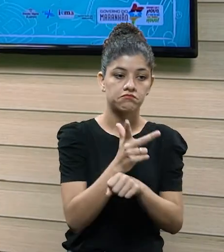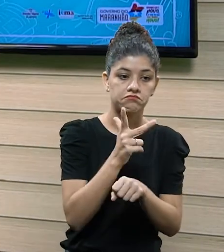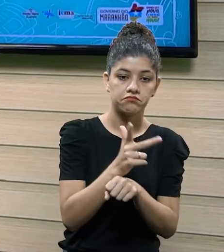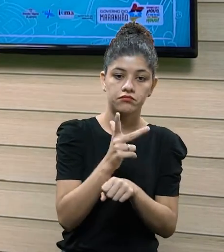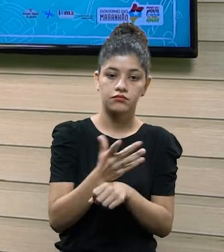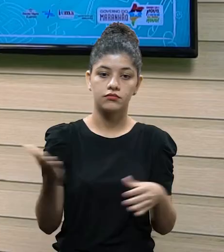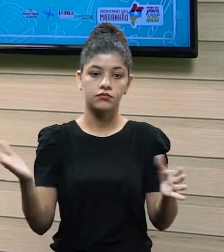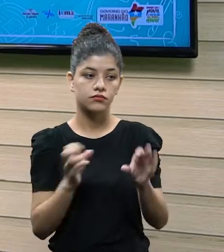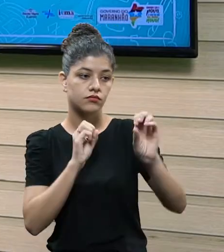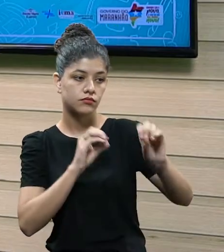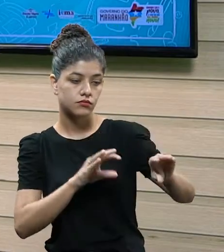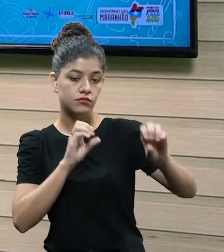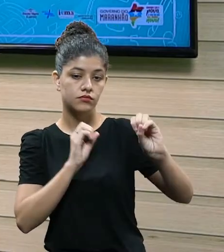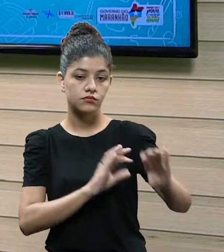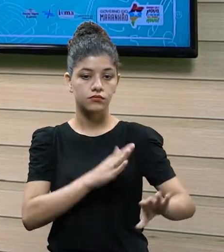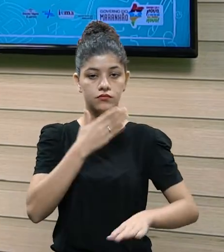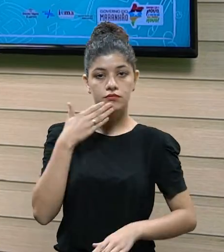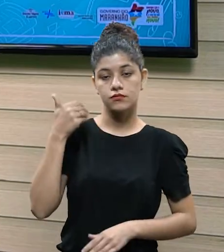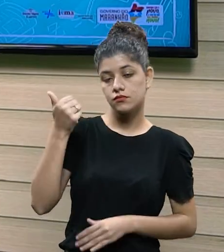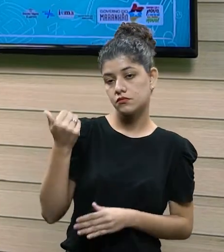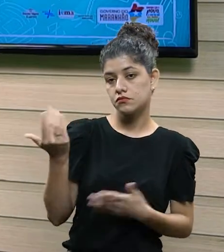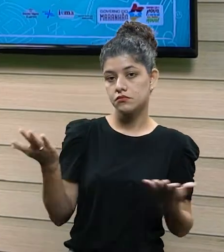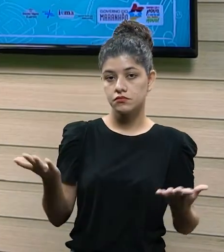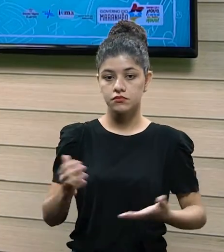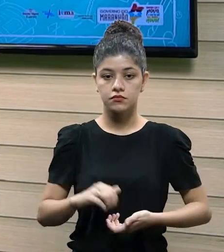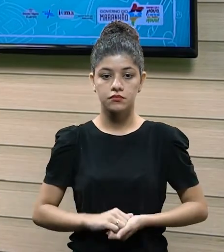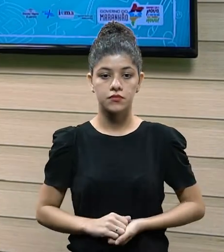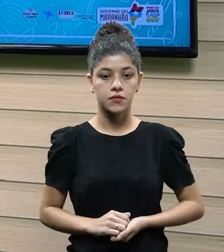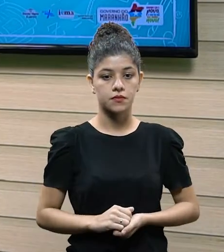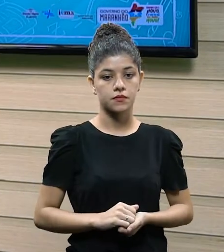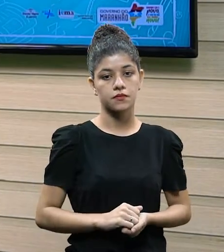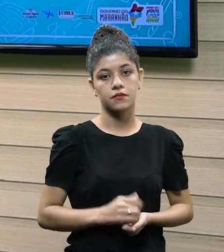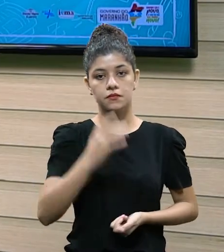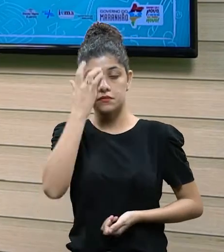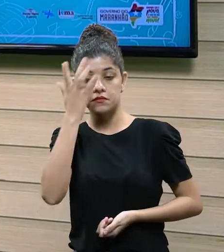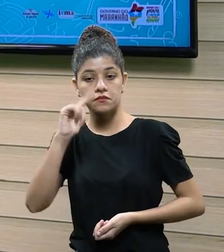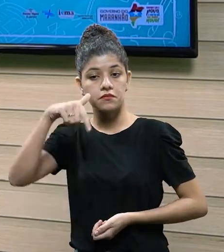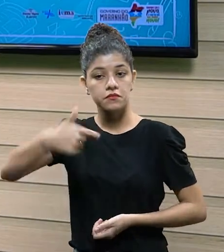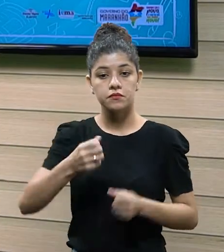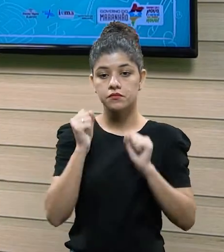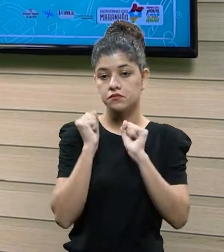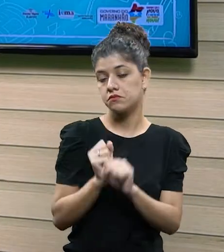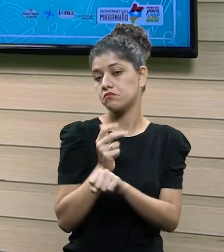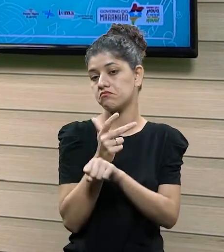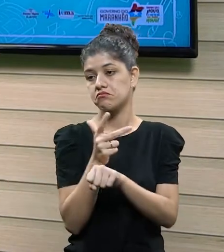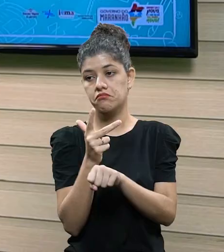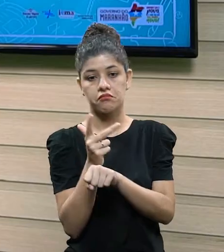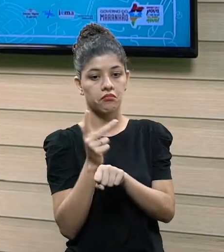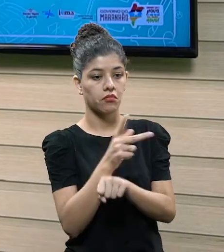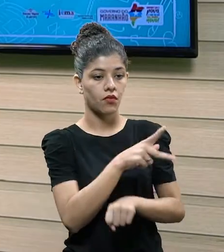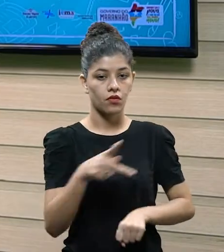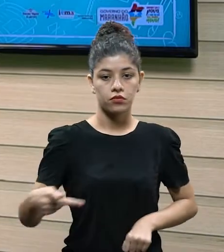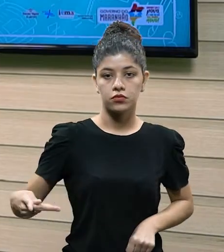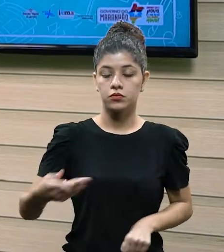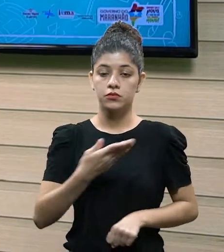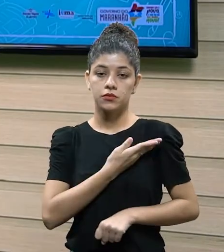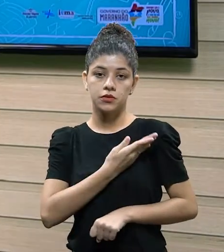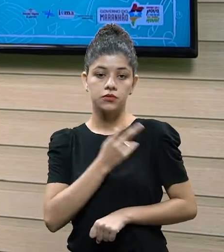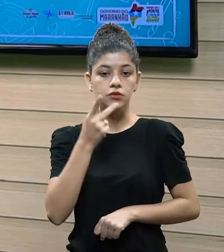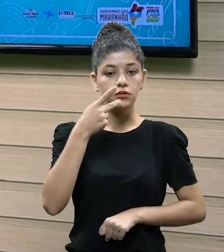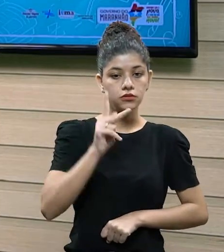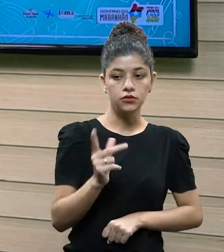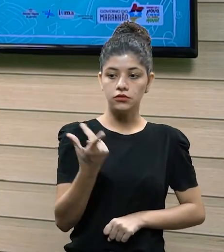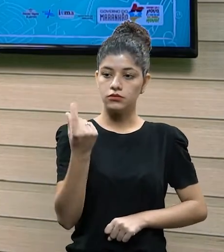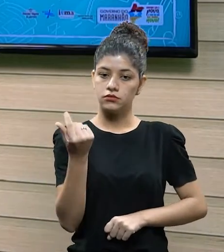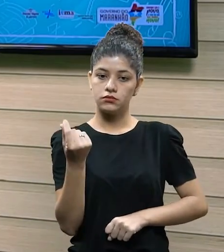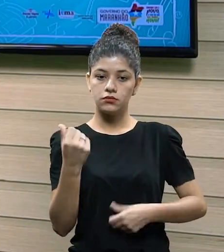gravar filmagem? Tirar um dia aqui para te aprender a ser cameraman, não custa nada. Amanhã ou depois tu pode fazer uma gravação de um professor, amigo teu, alguma coisa do